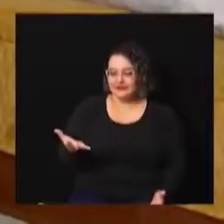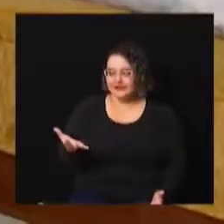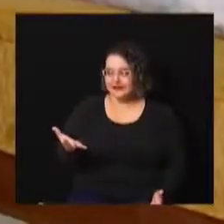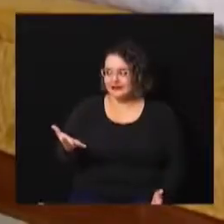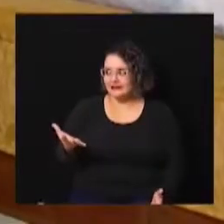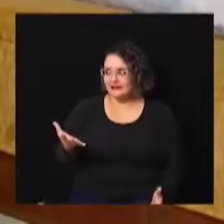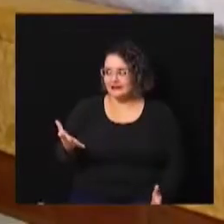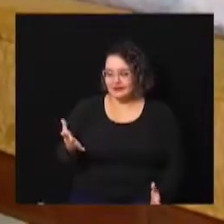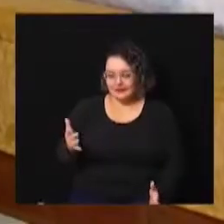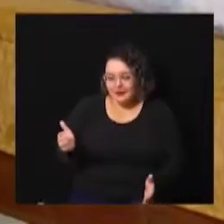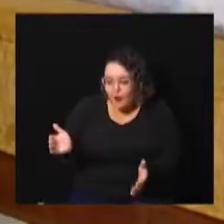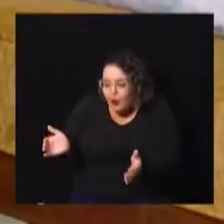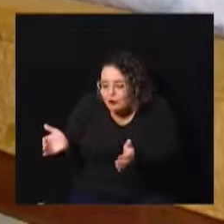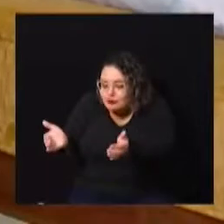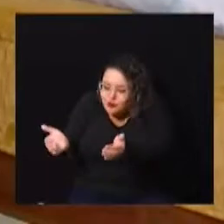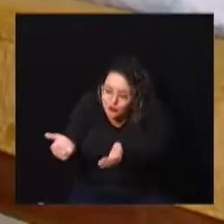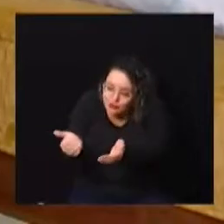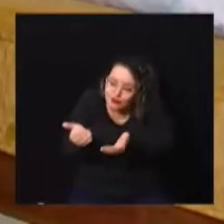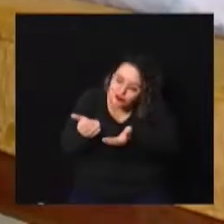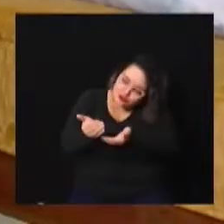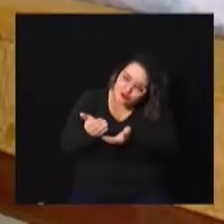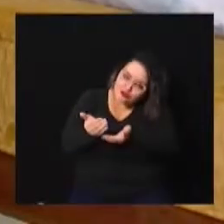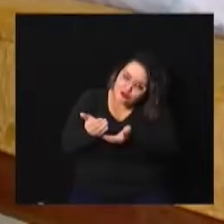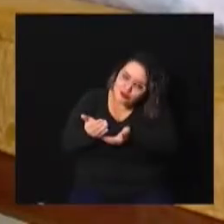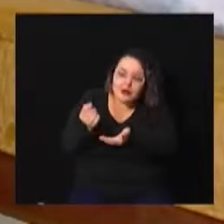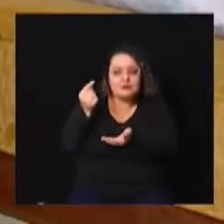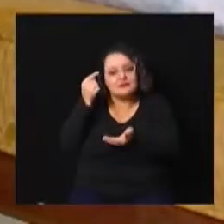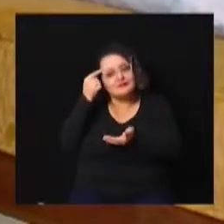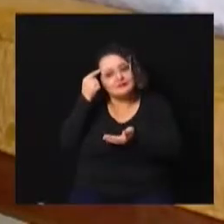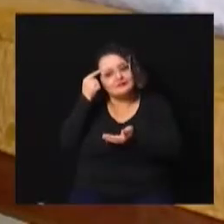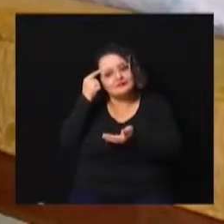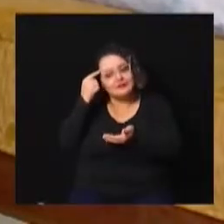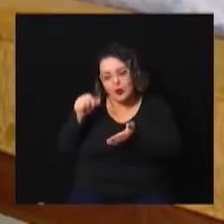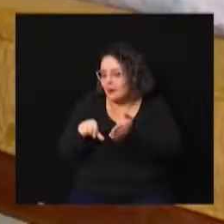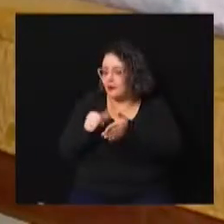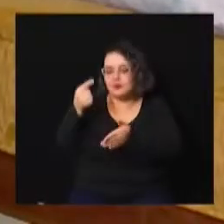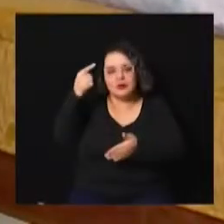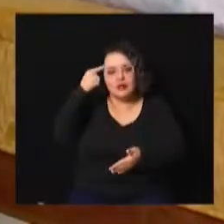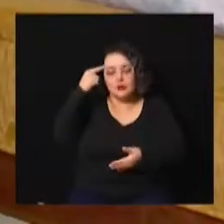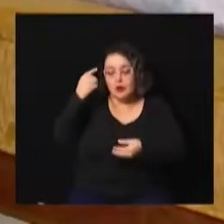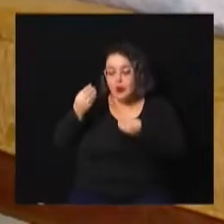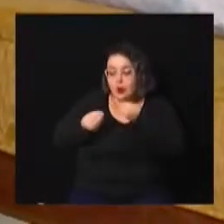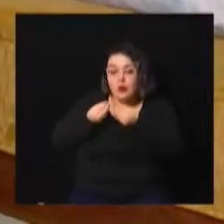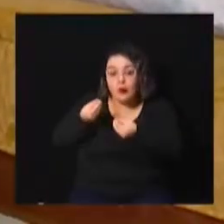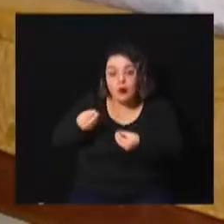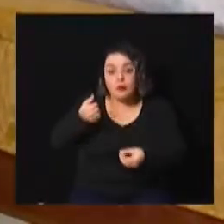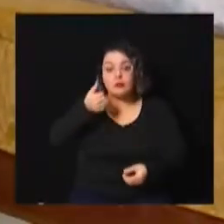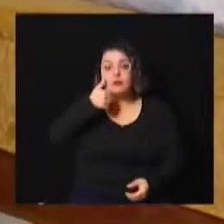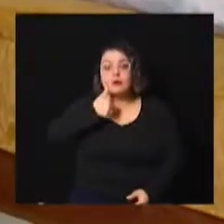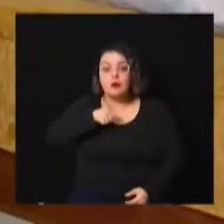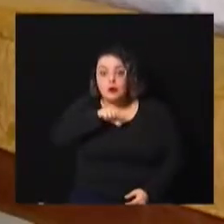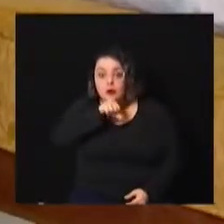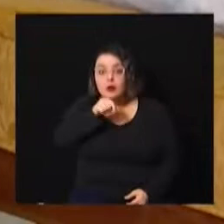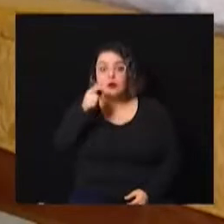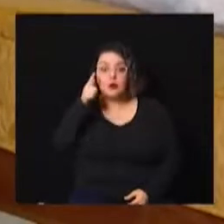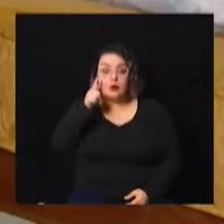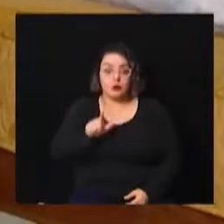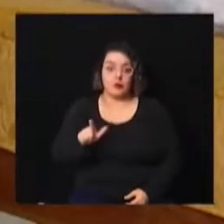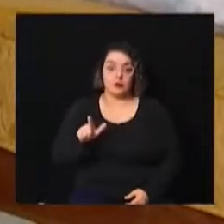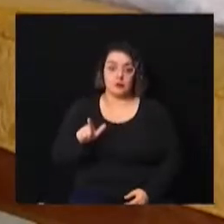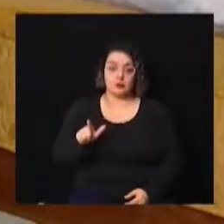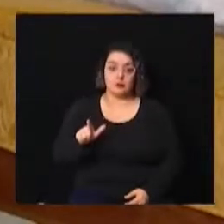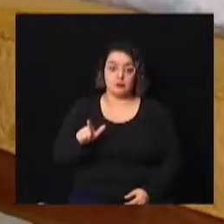pega aquele pacotinho assim, nossa, fala. Daí você pensa, primeiro pensamento que vem, como que uma mãe